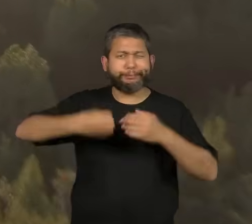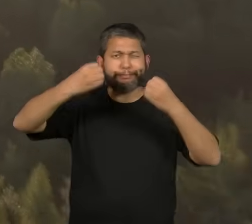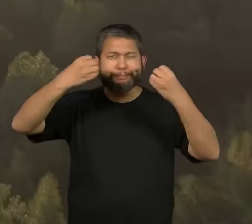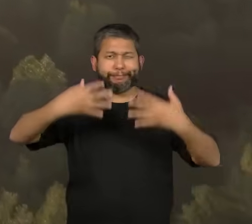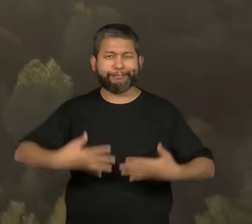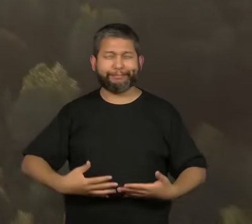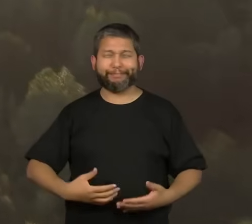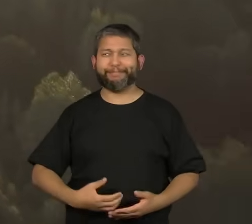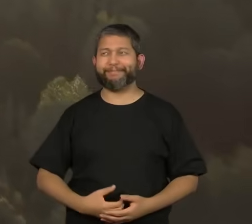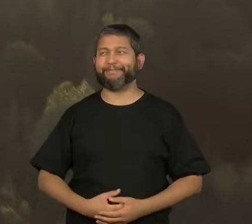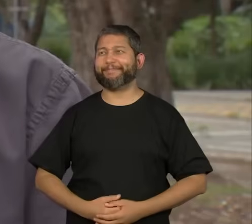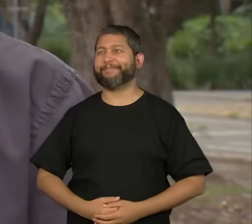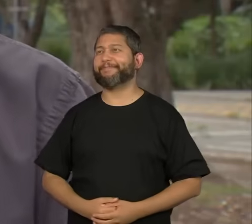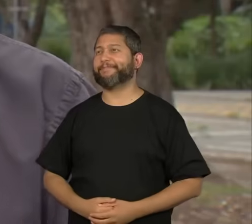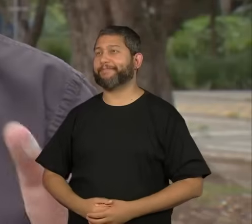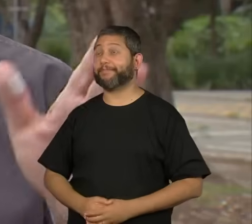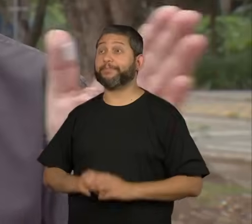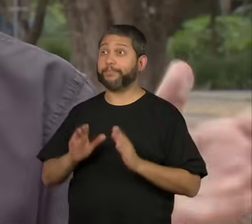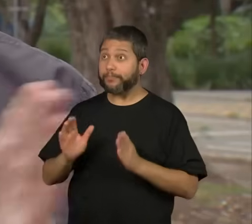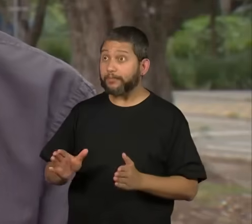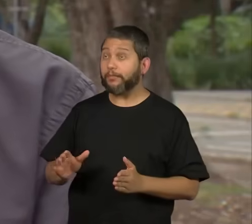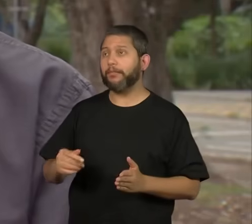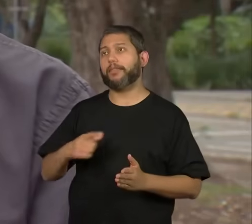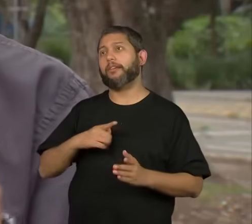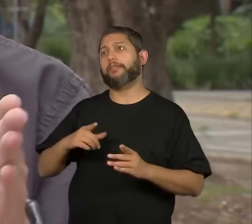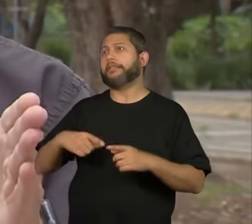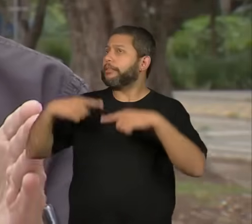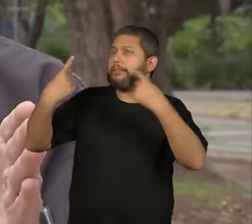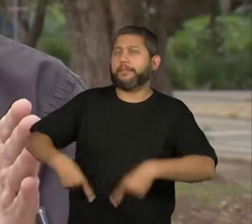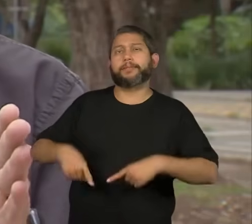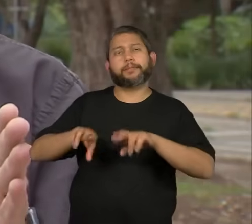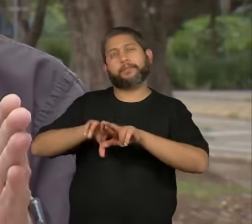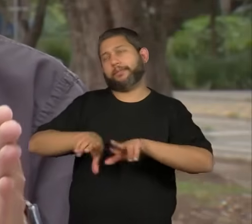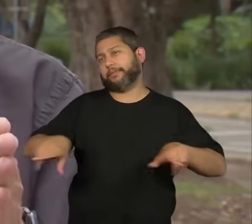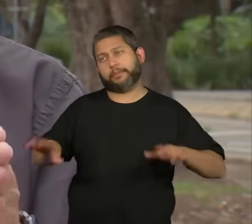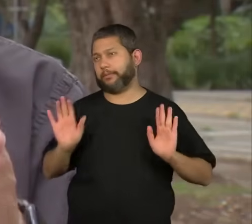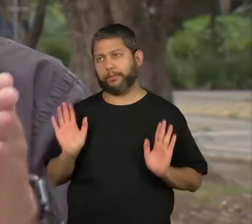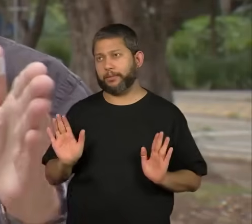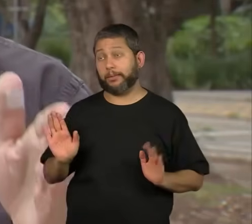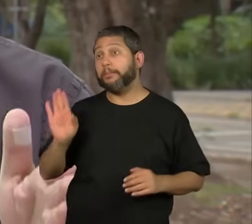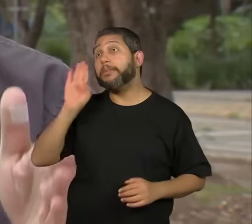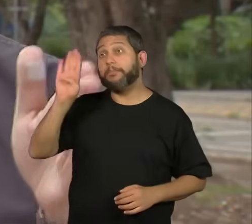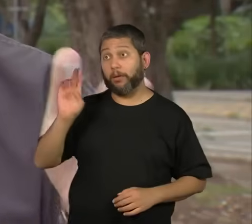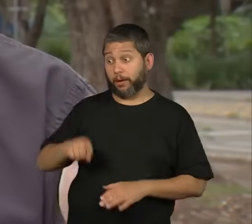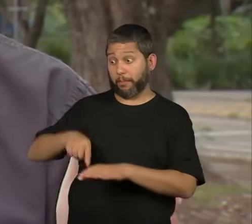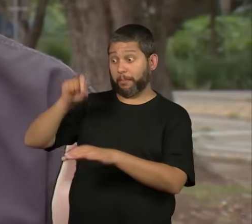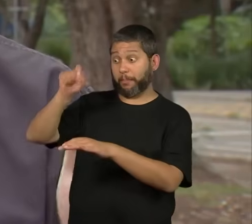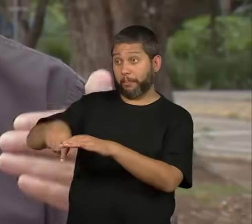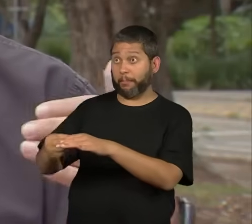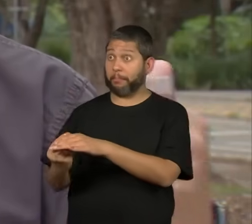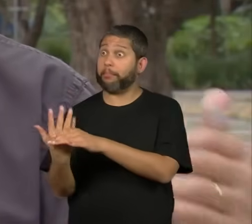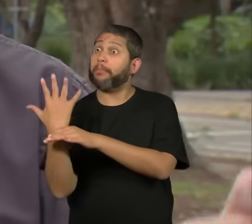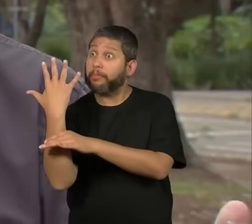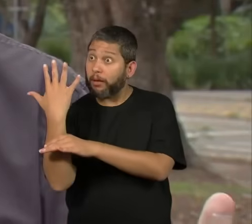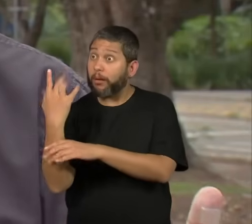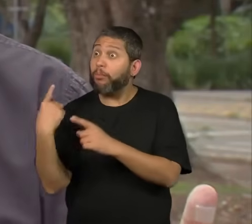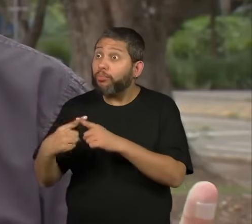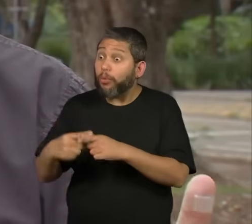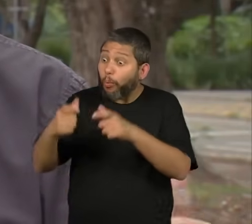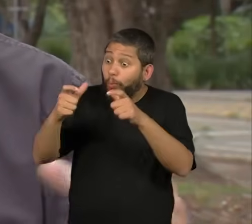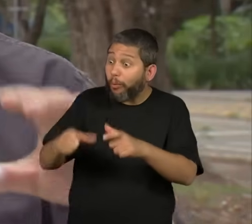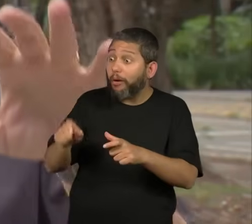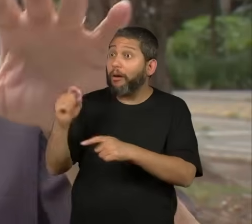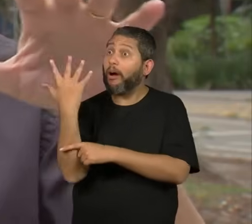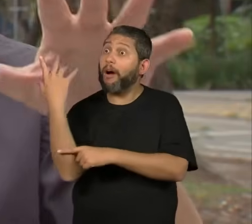Buqueride. Nós temos vários desafios. O desafio de plantar em si, de encontrar os